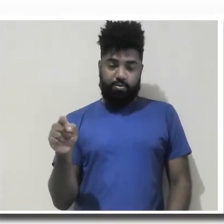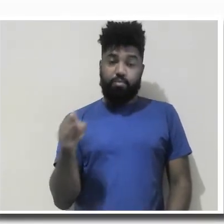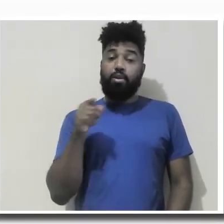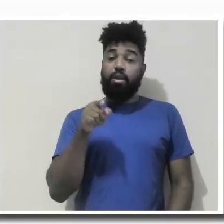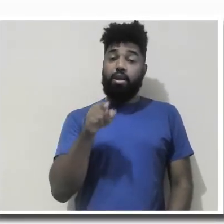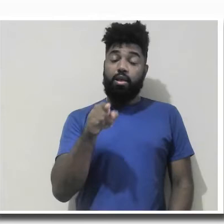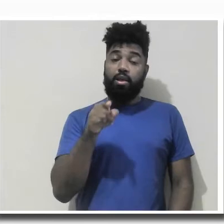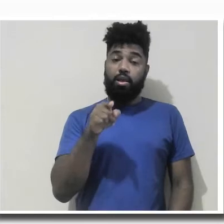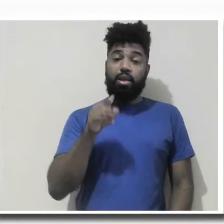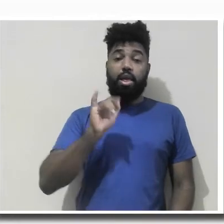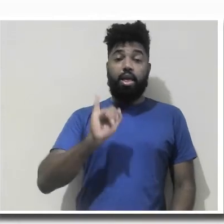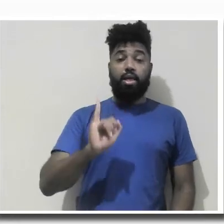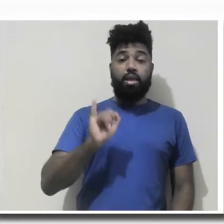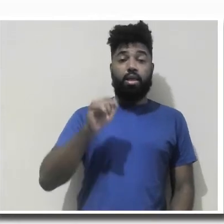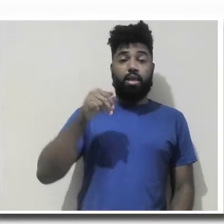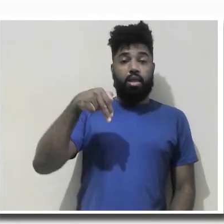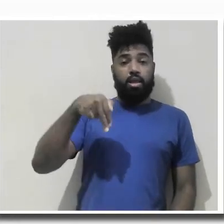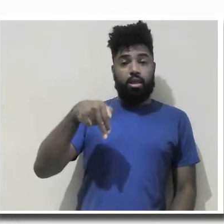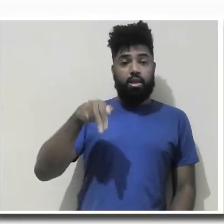Esse conjunto é infinito